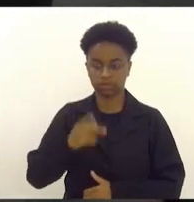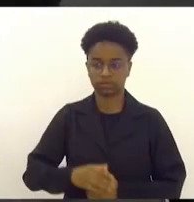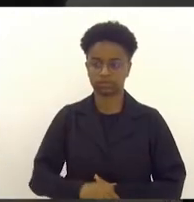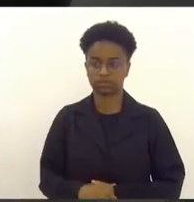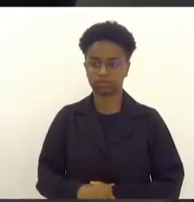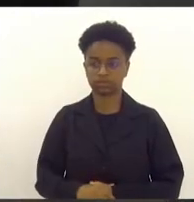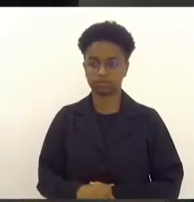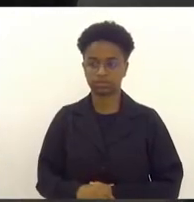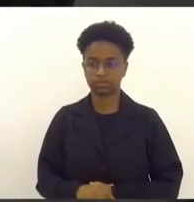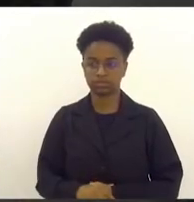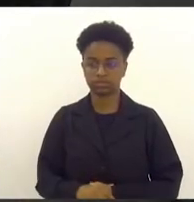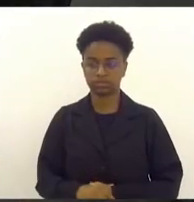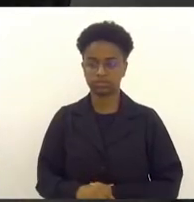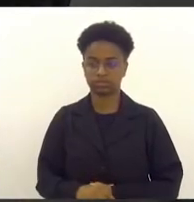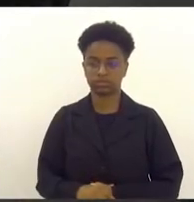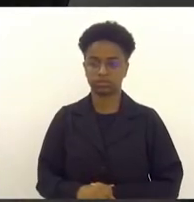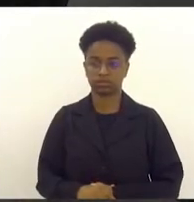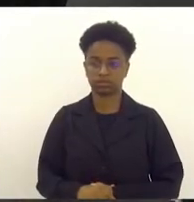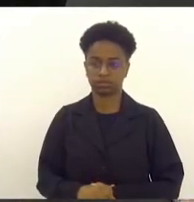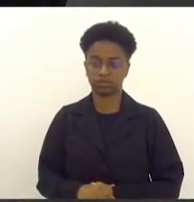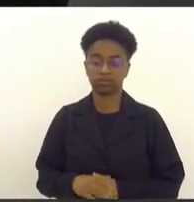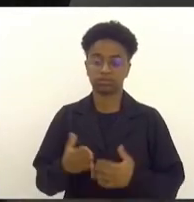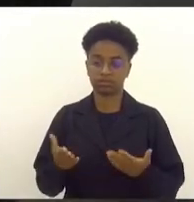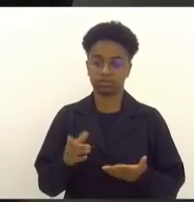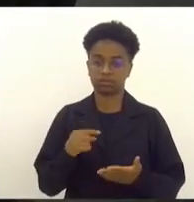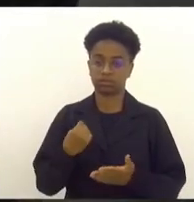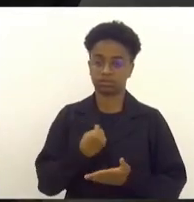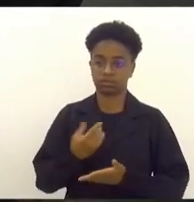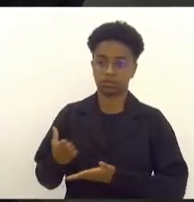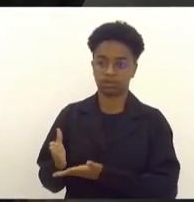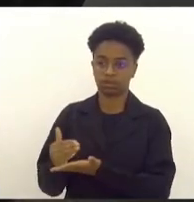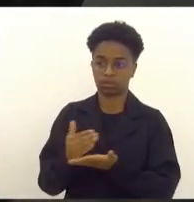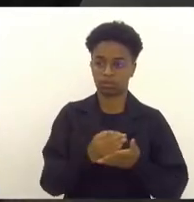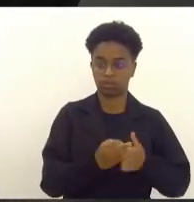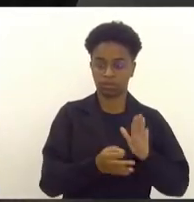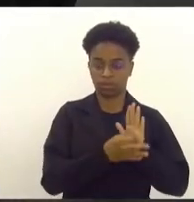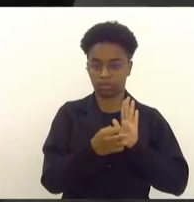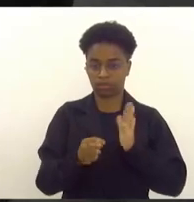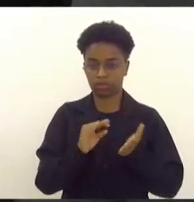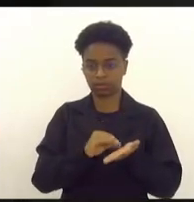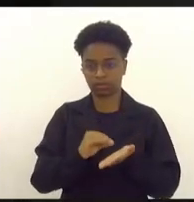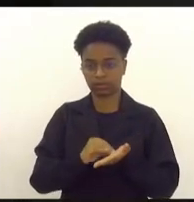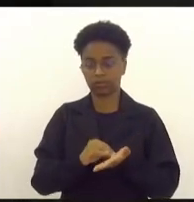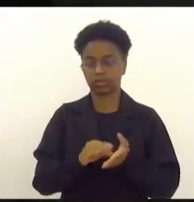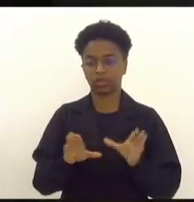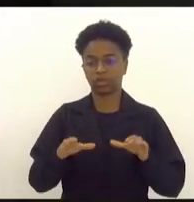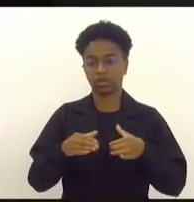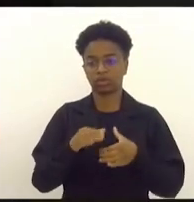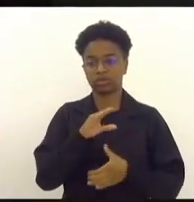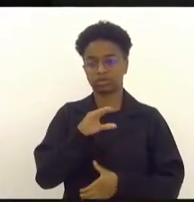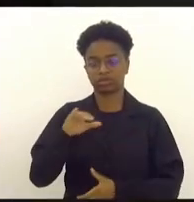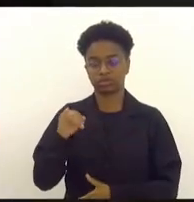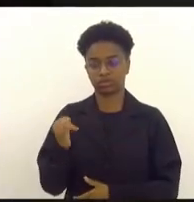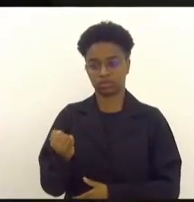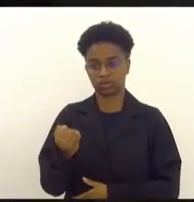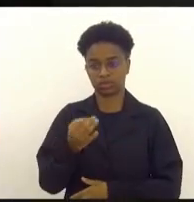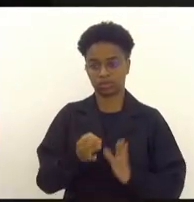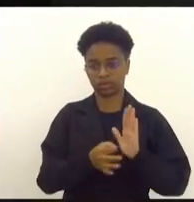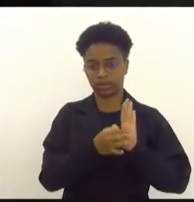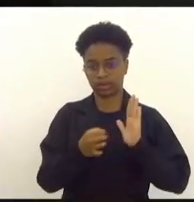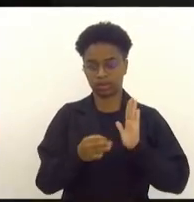então para a gente colher os pareceres que estão pendentes para emitir parecer pela comissão de constituição e justiça